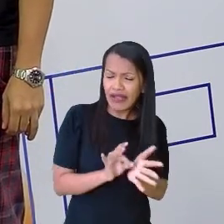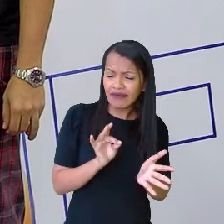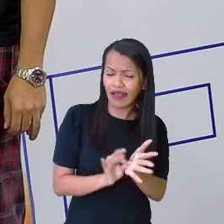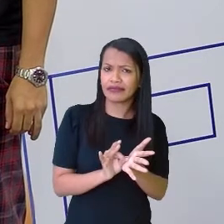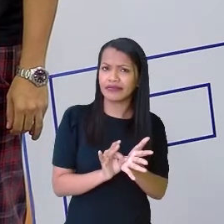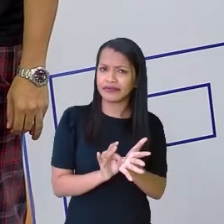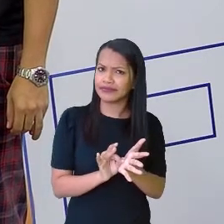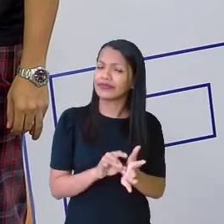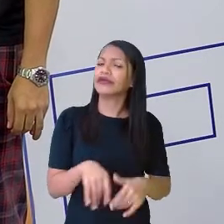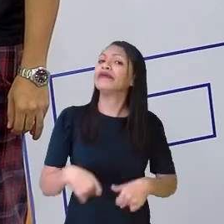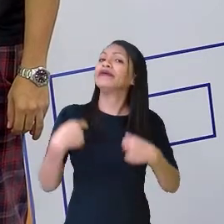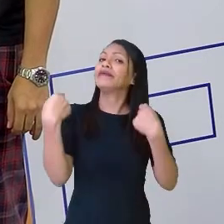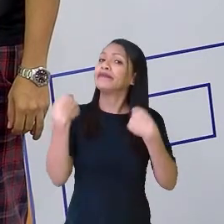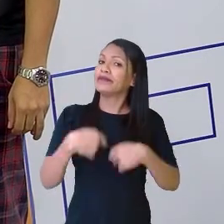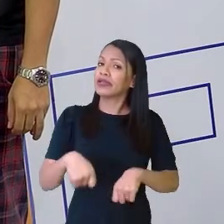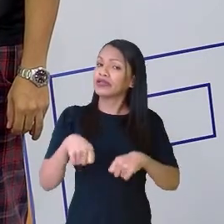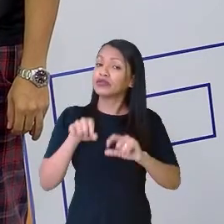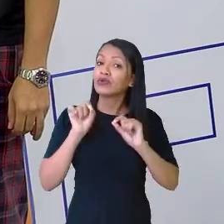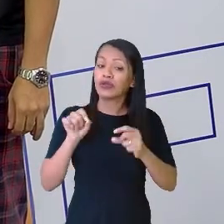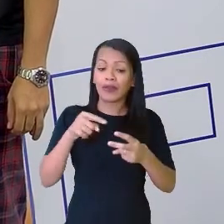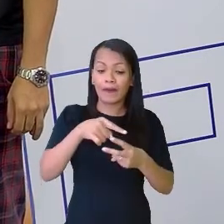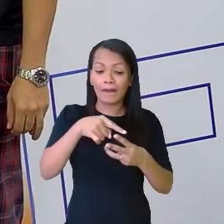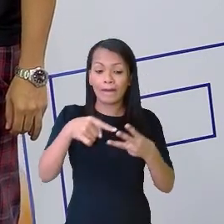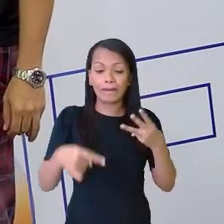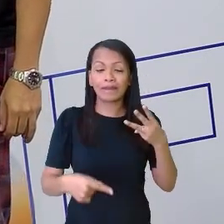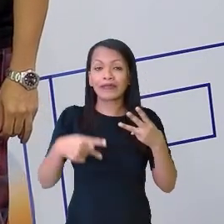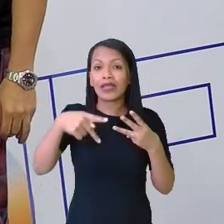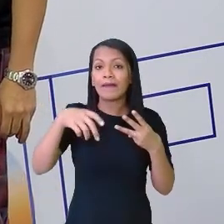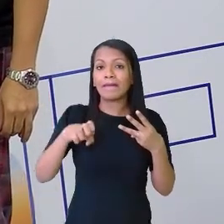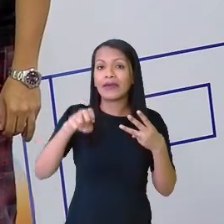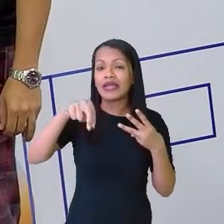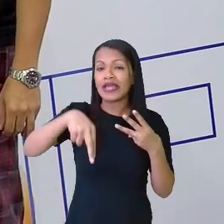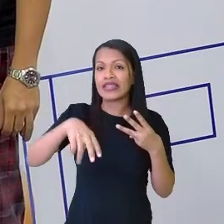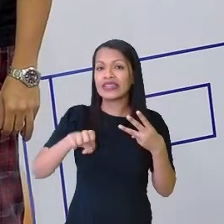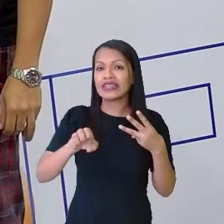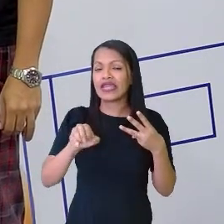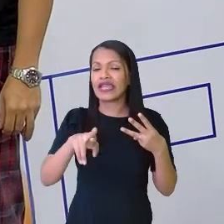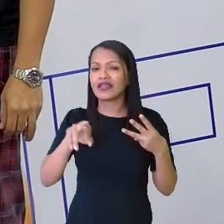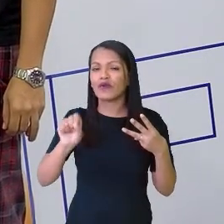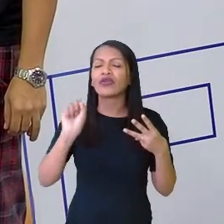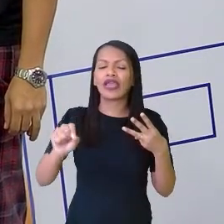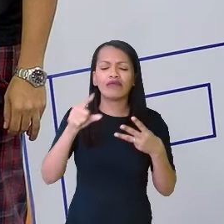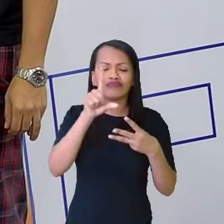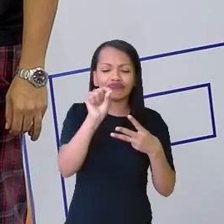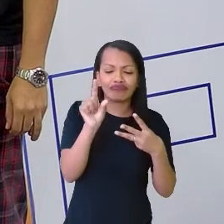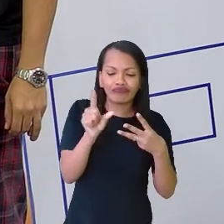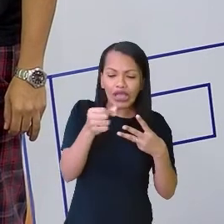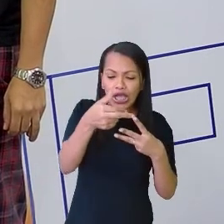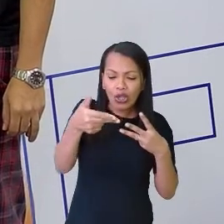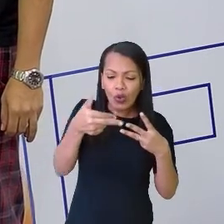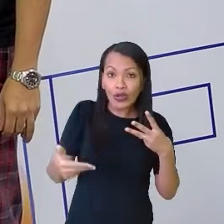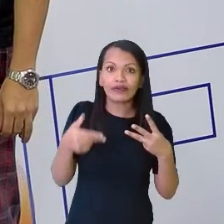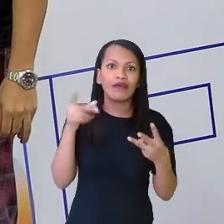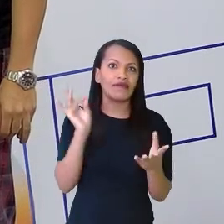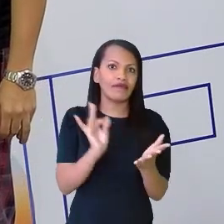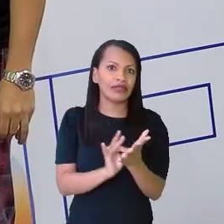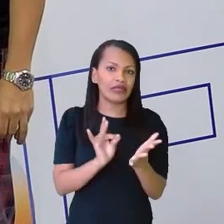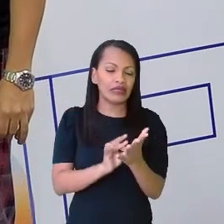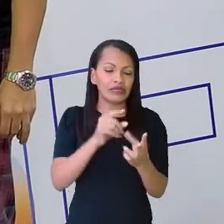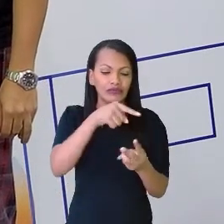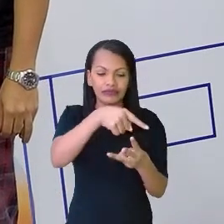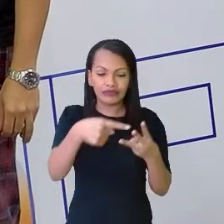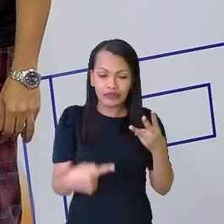Precisa passar pela peneira da verdade. Se não passar por essa peneira, nem me conte.